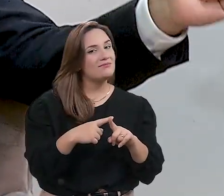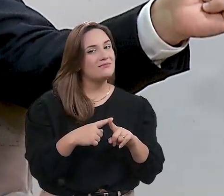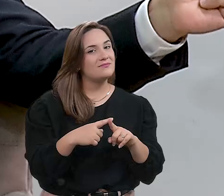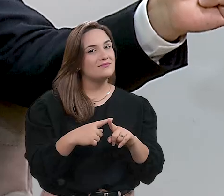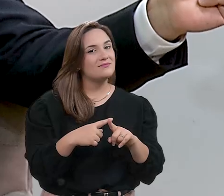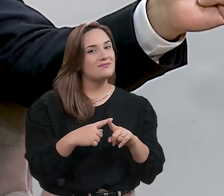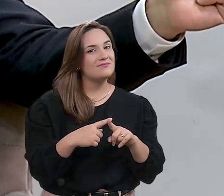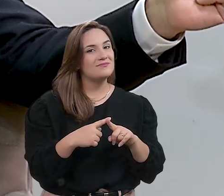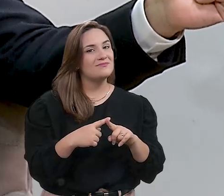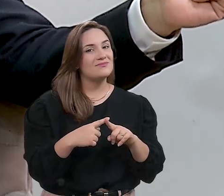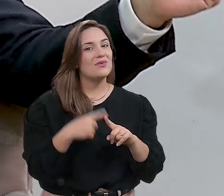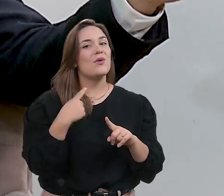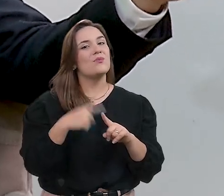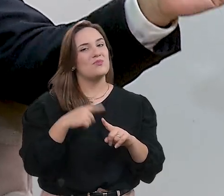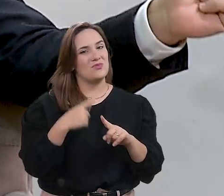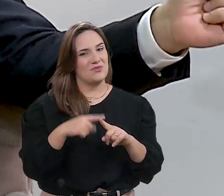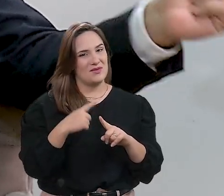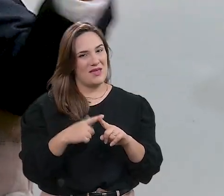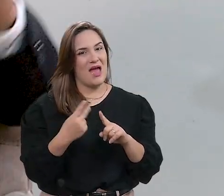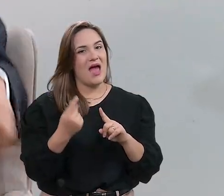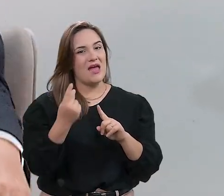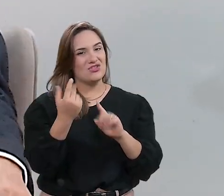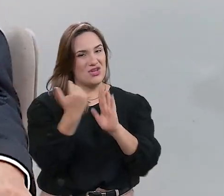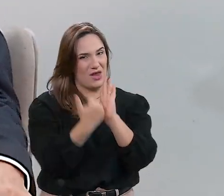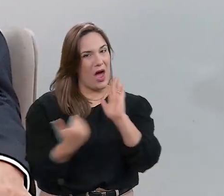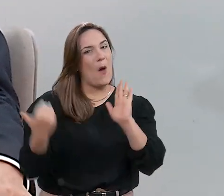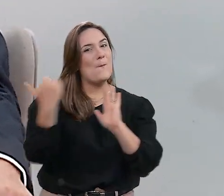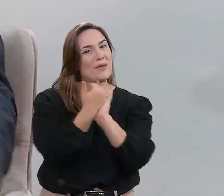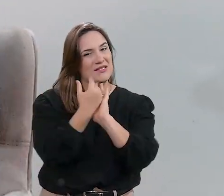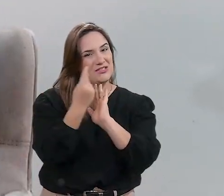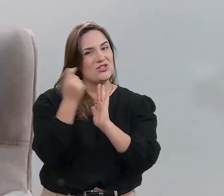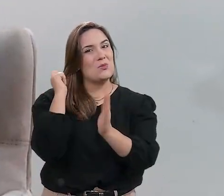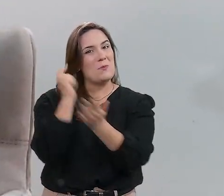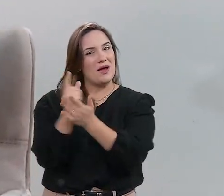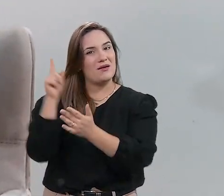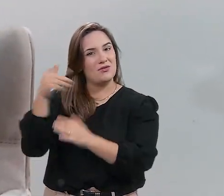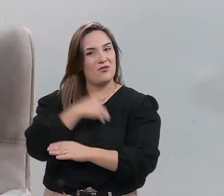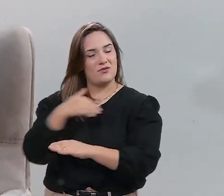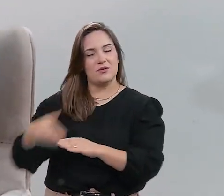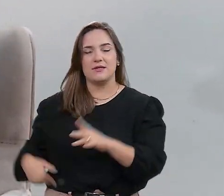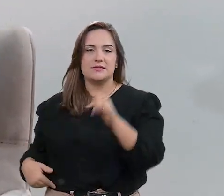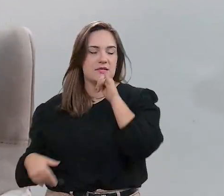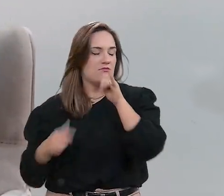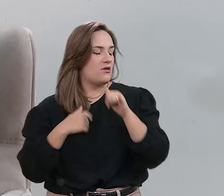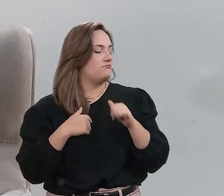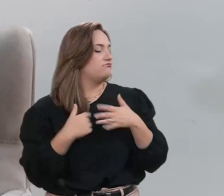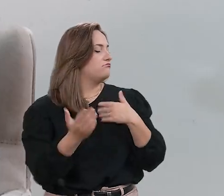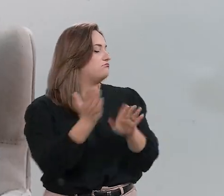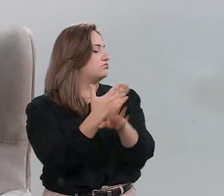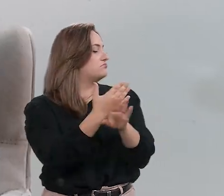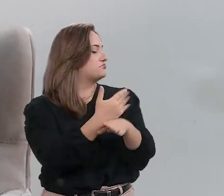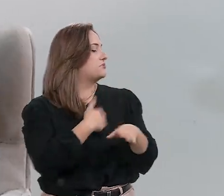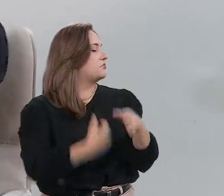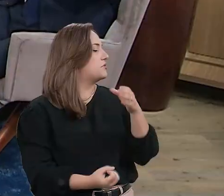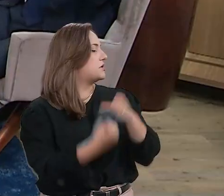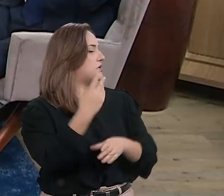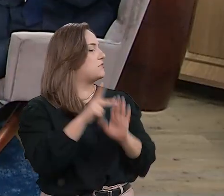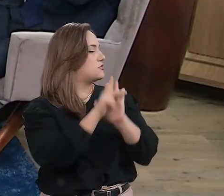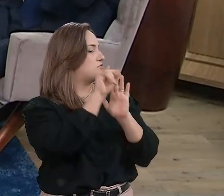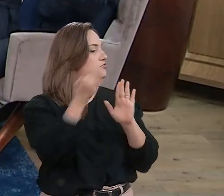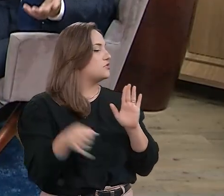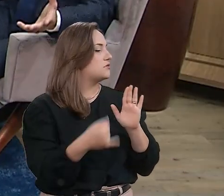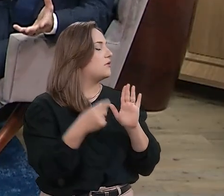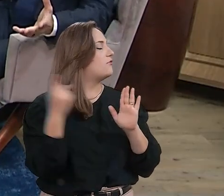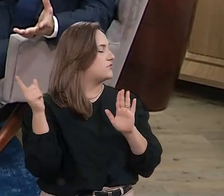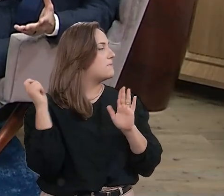aumenta despesas para o Poder Executivo, né? Nós não podemos fazer lei aqui aumentando a despesa, daqui a pouco o